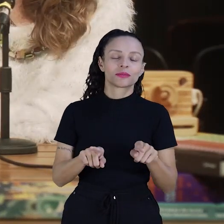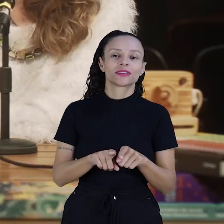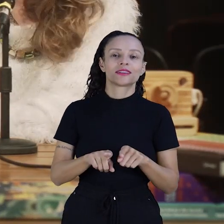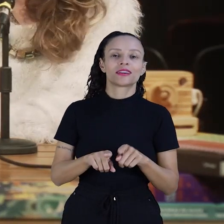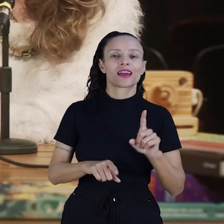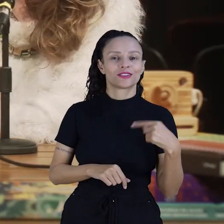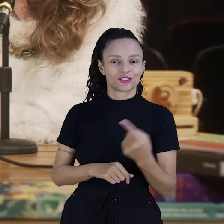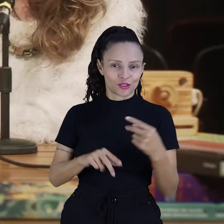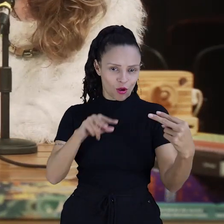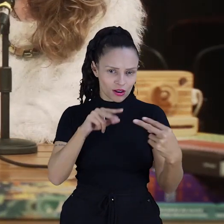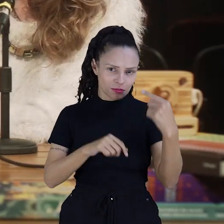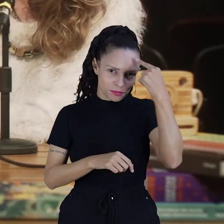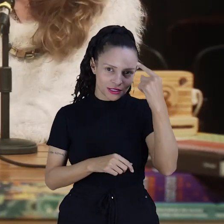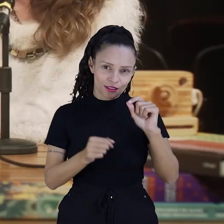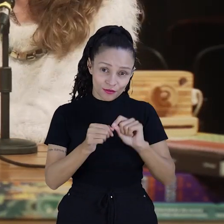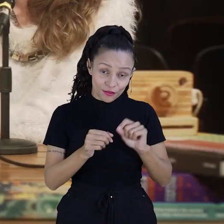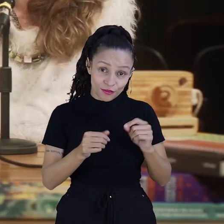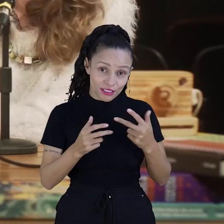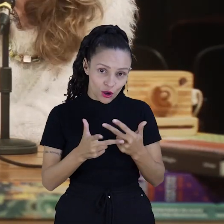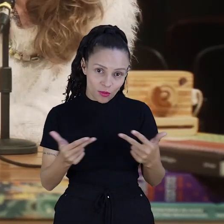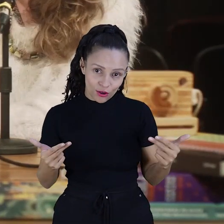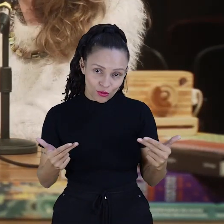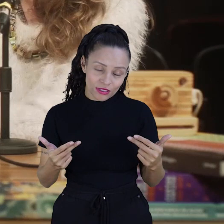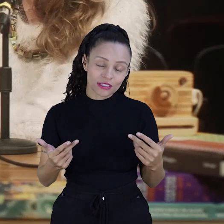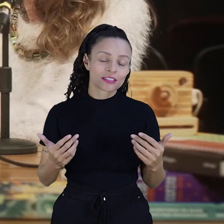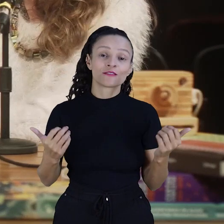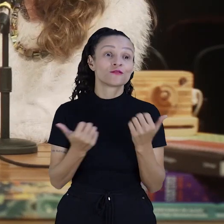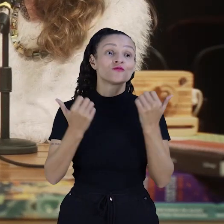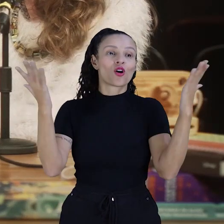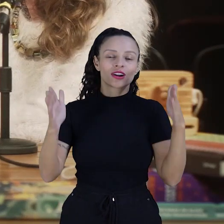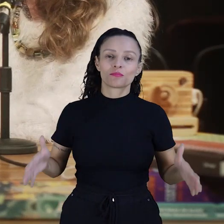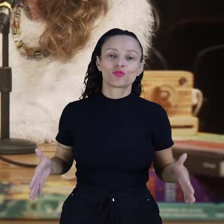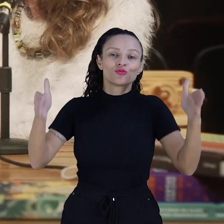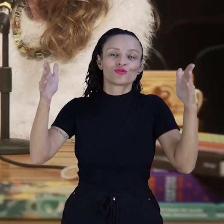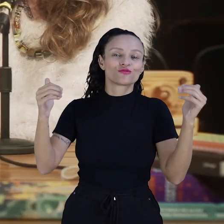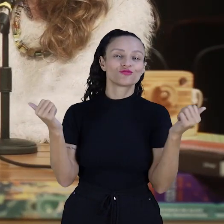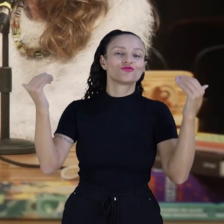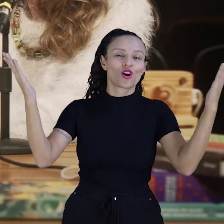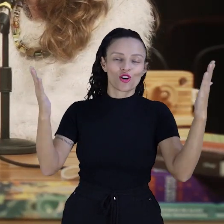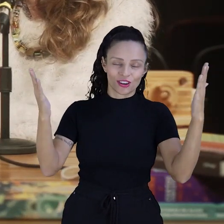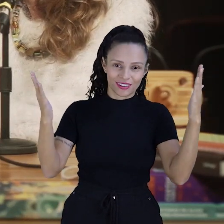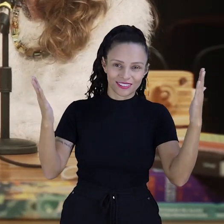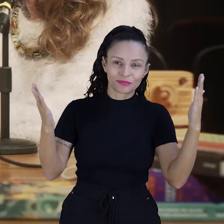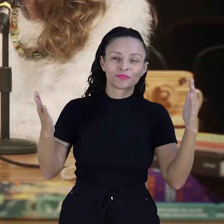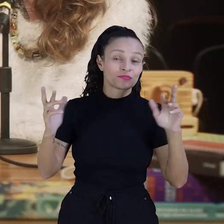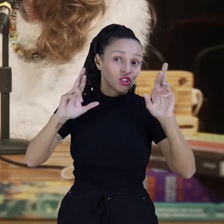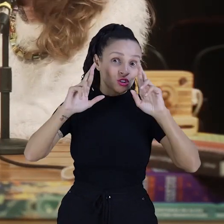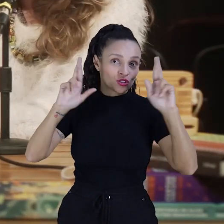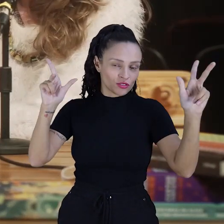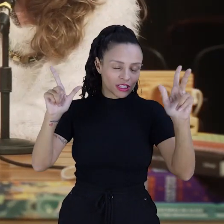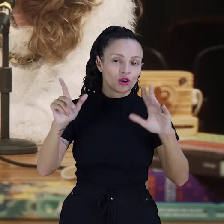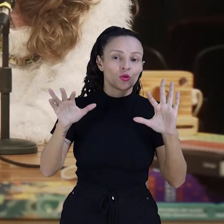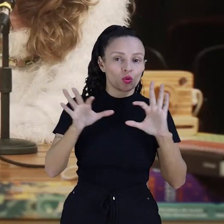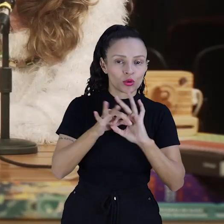né? E a gente se olha e pensa, vamos fazer alguma coisa fora do muro, fora da caixinha,